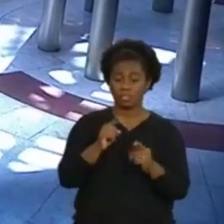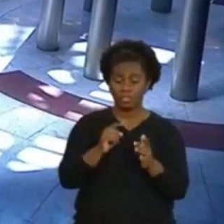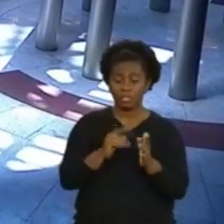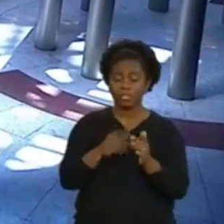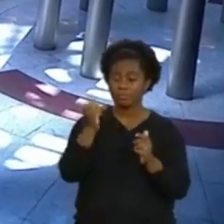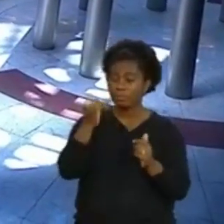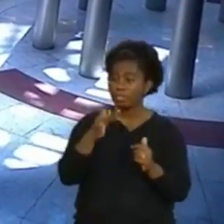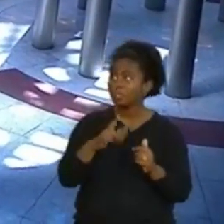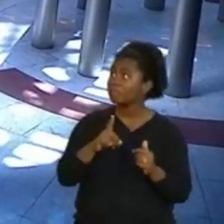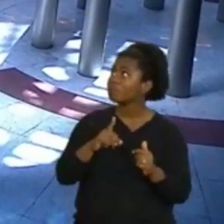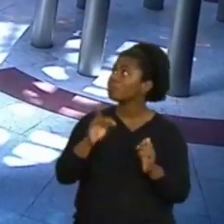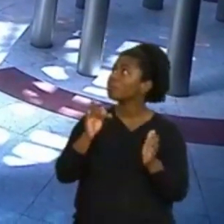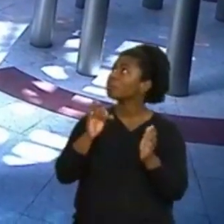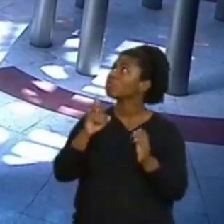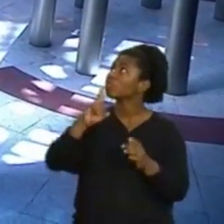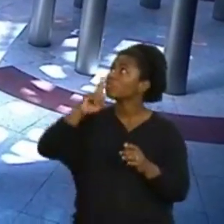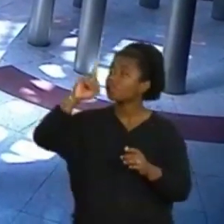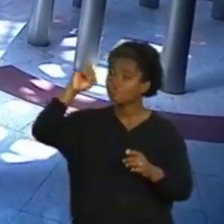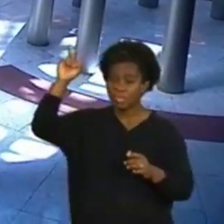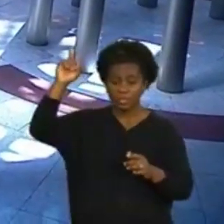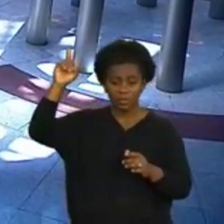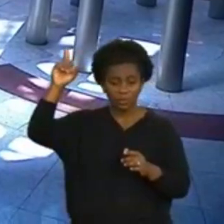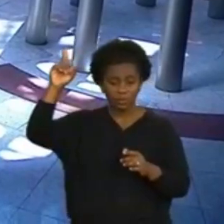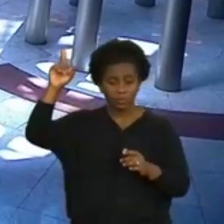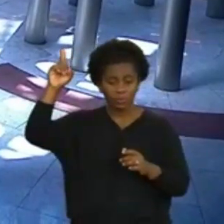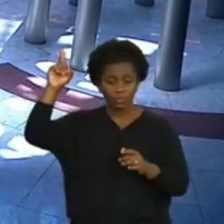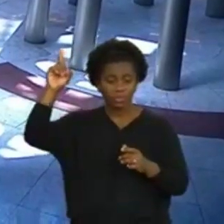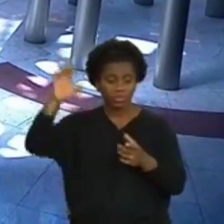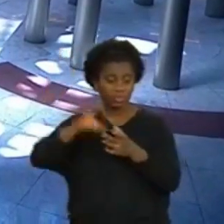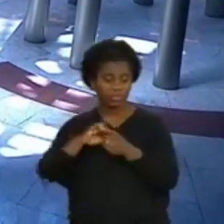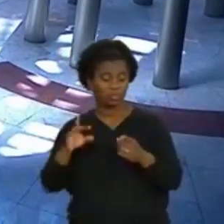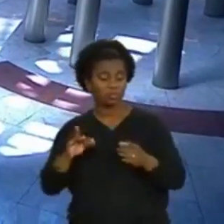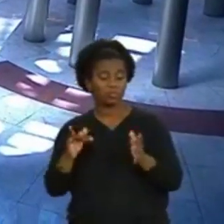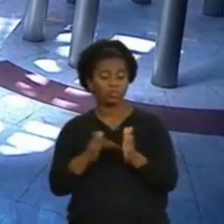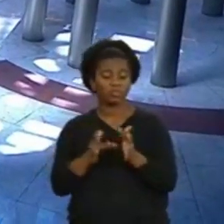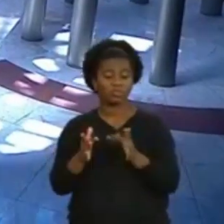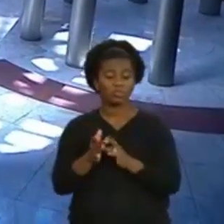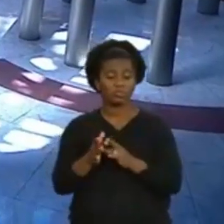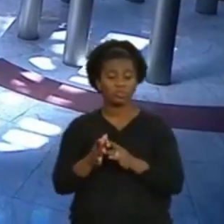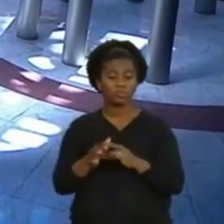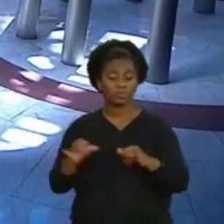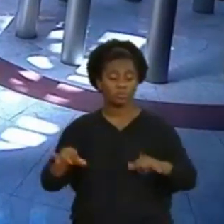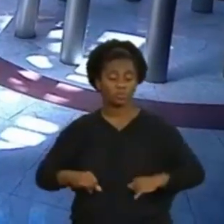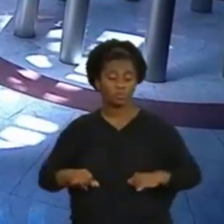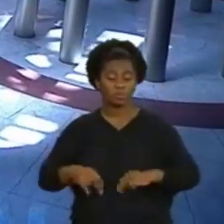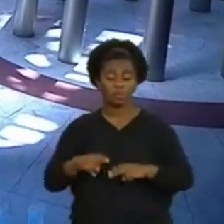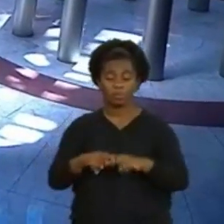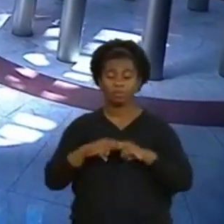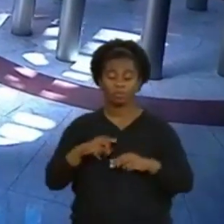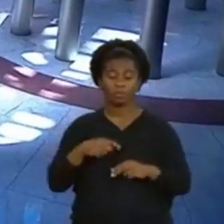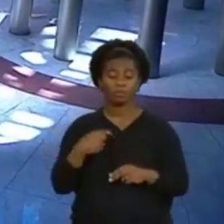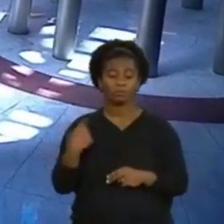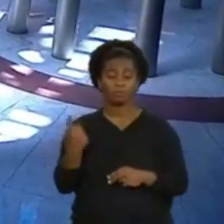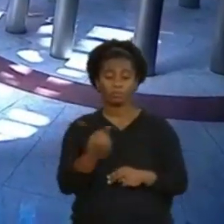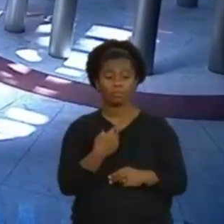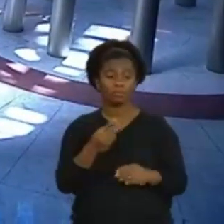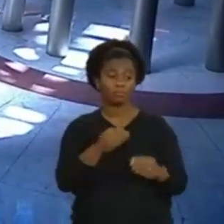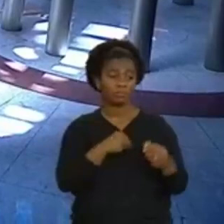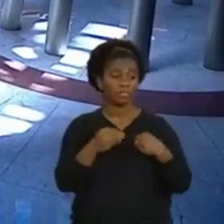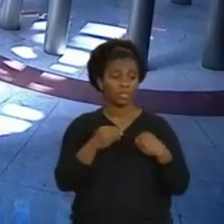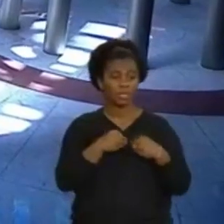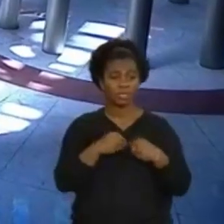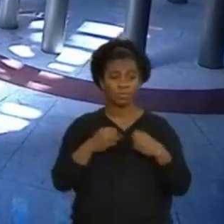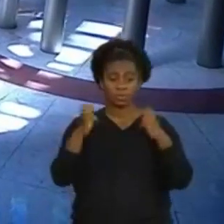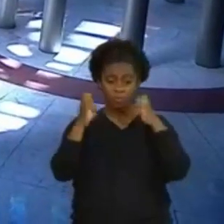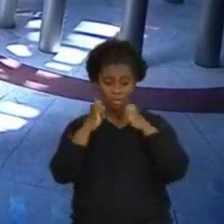O evangelho não pode ser uma bagunça. Você não pode achar que vai viver na vida errada e Deus vai te